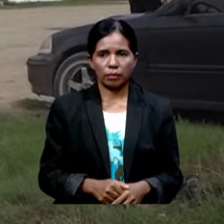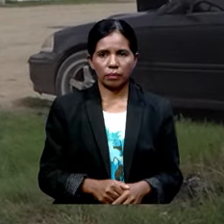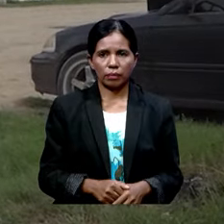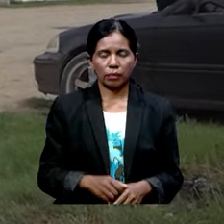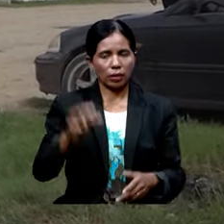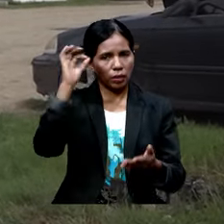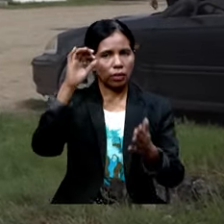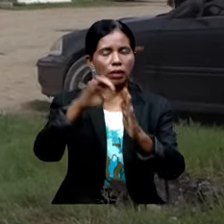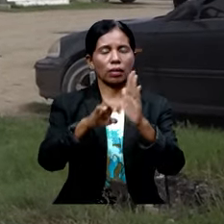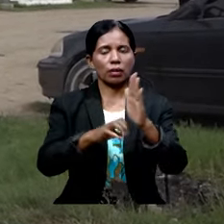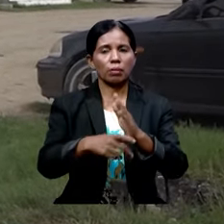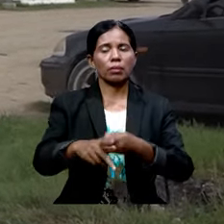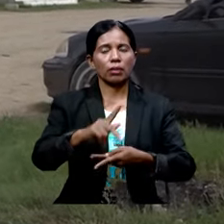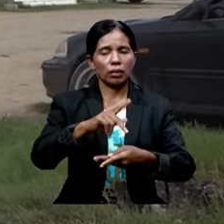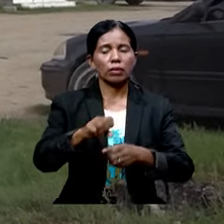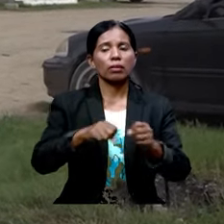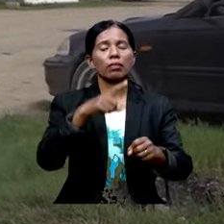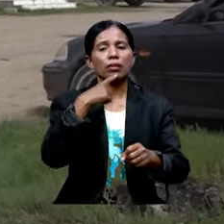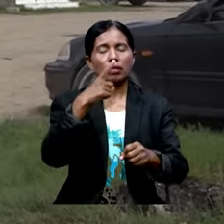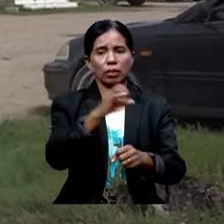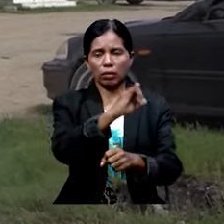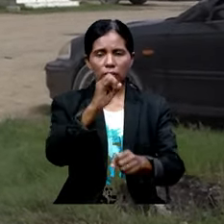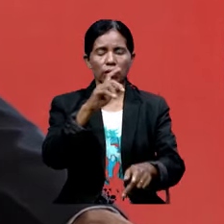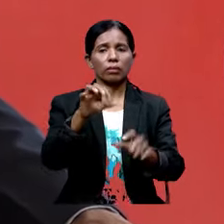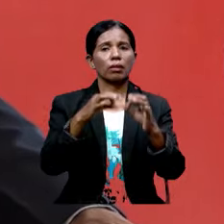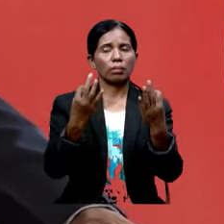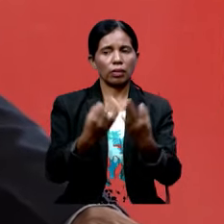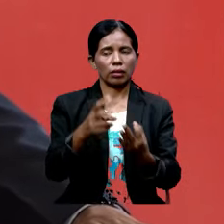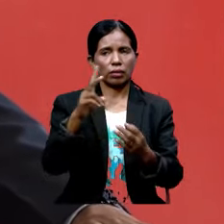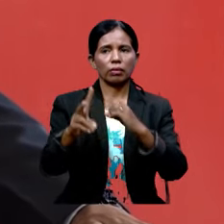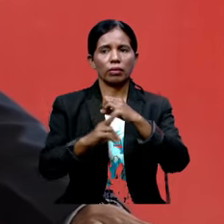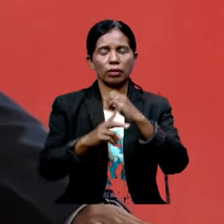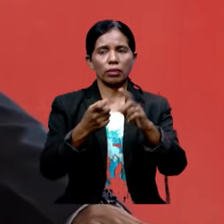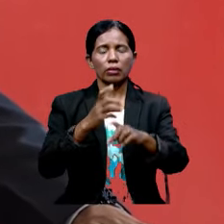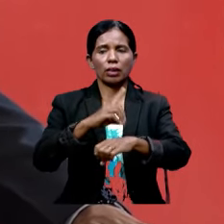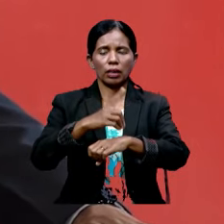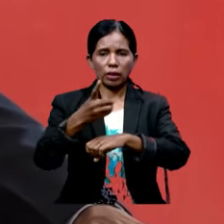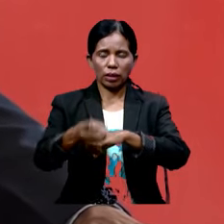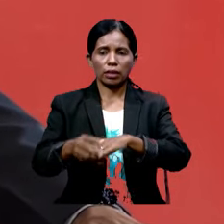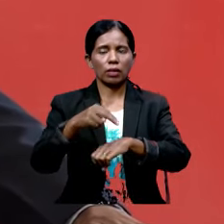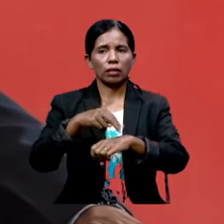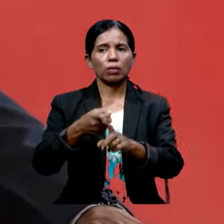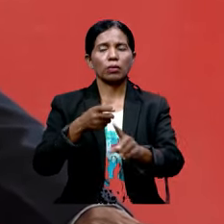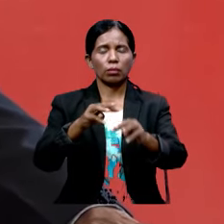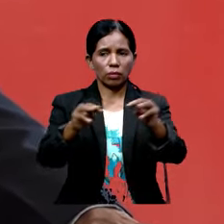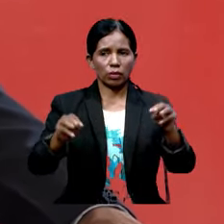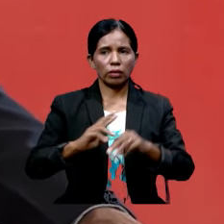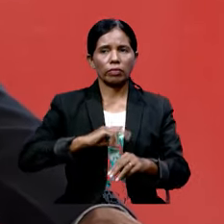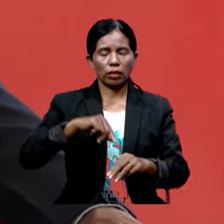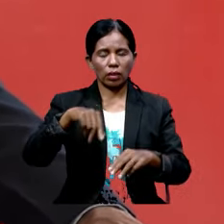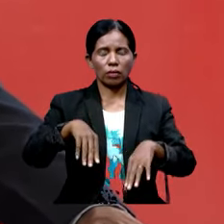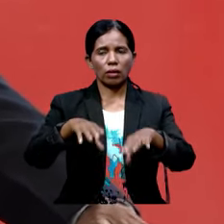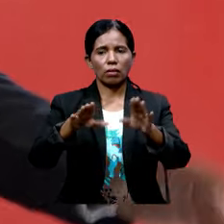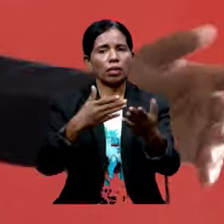Sekretaris Estado Proteção Civil Hateten ni aparte identifica uma kain rua anisan vítima husi desastre naturais husi município vikeke fan fali